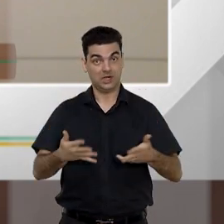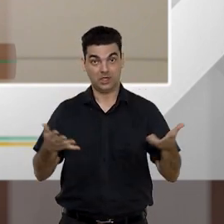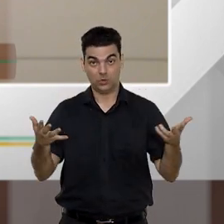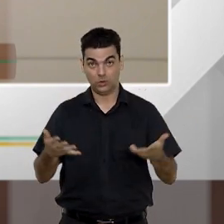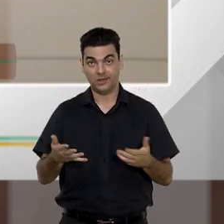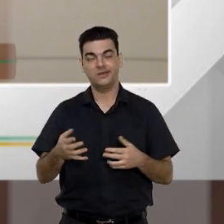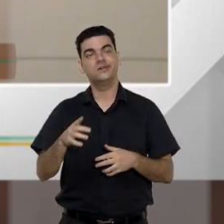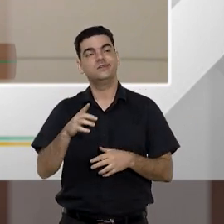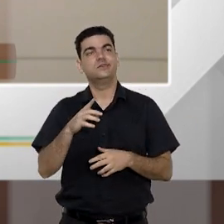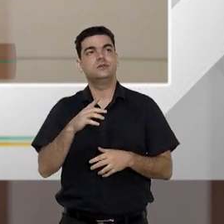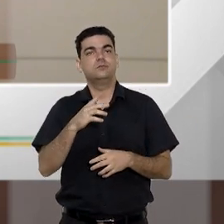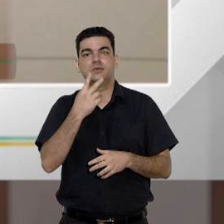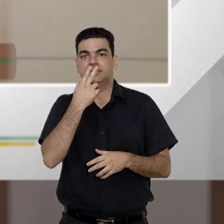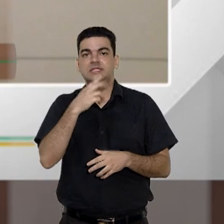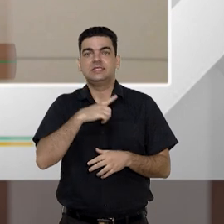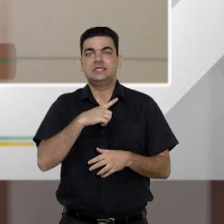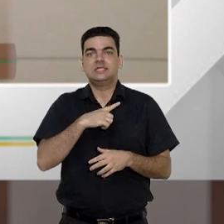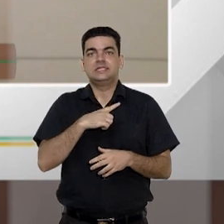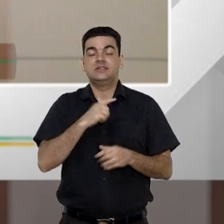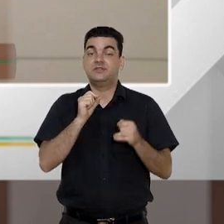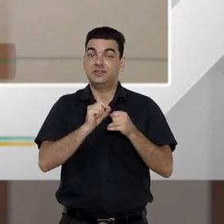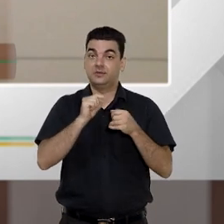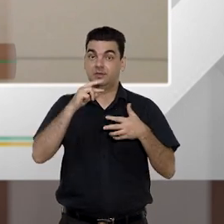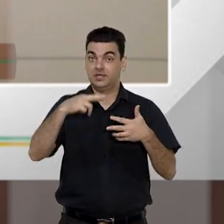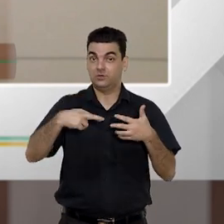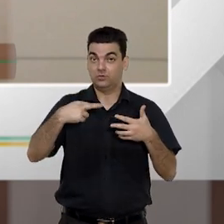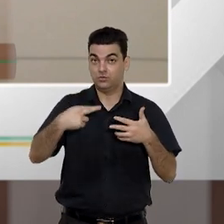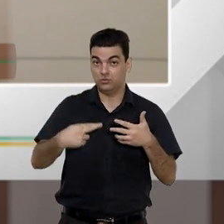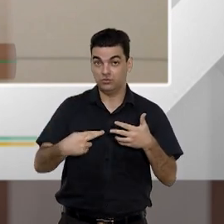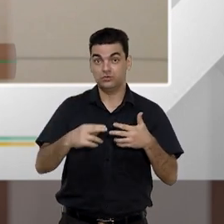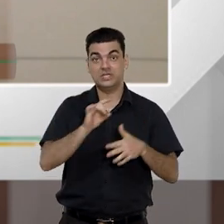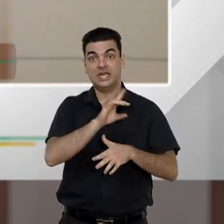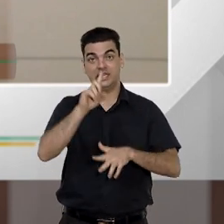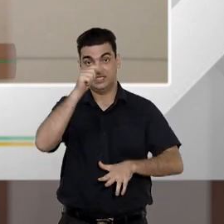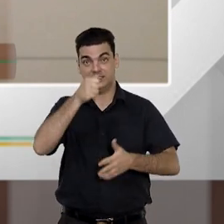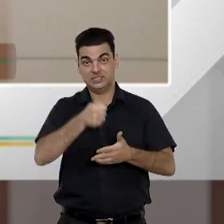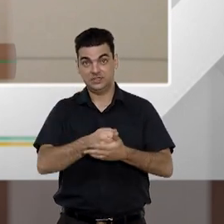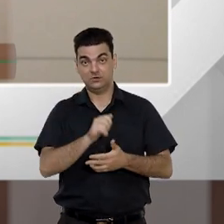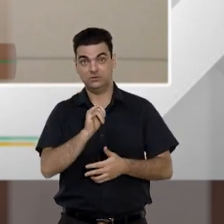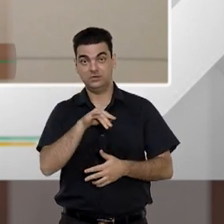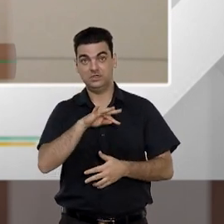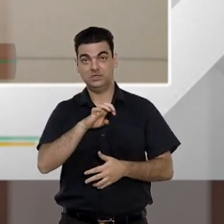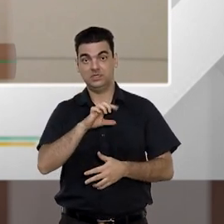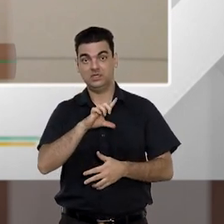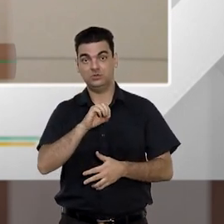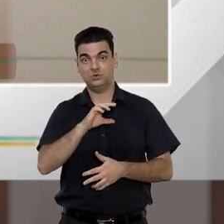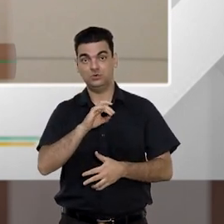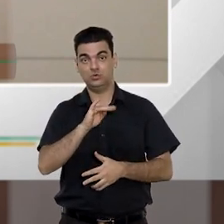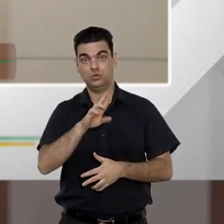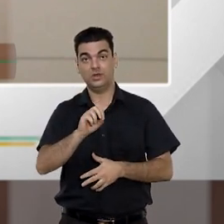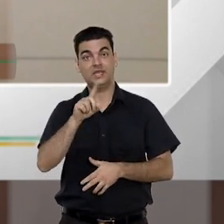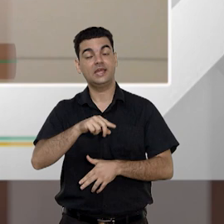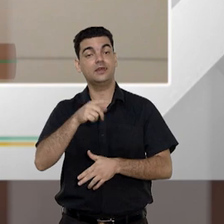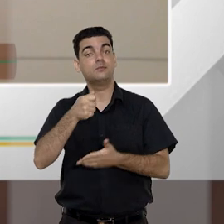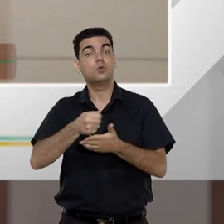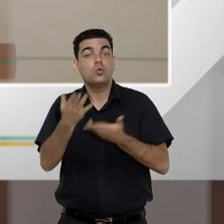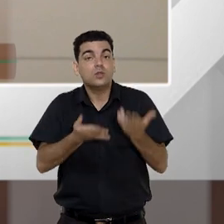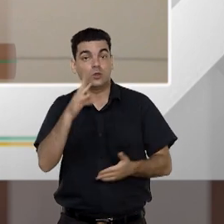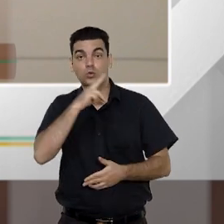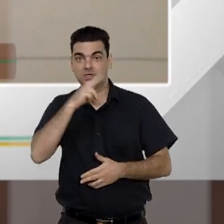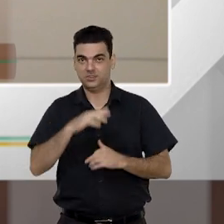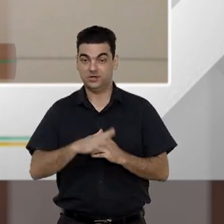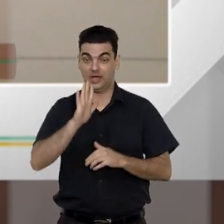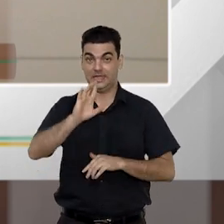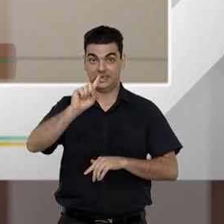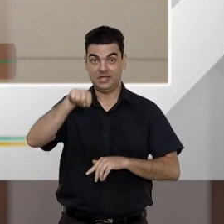também falado anteriormente, existe a possibilidade de interpor recurso das decisões interlocutórias sobre tutela de